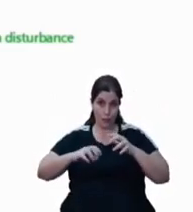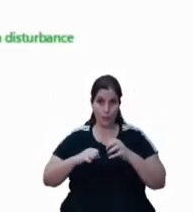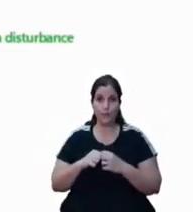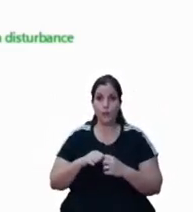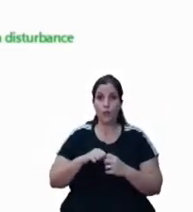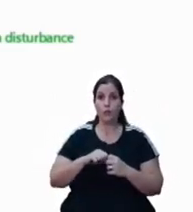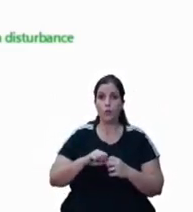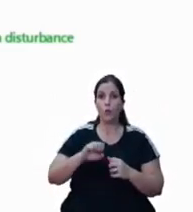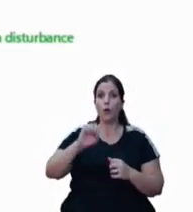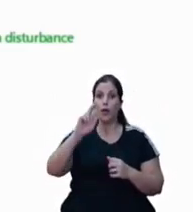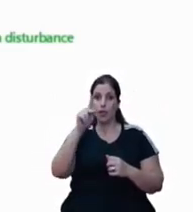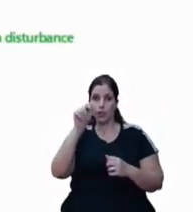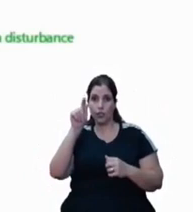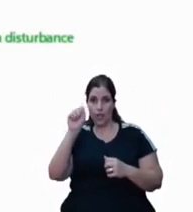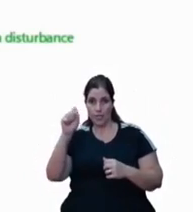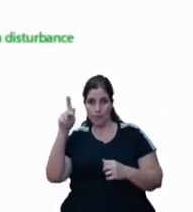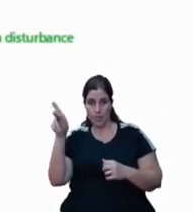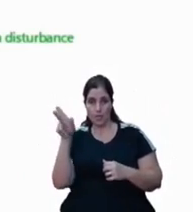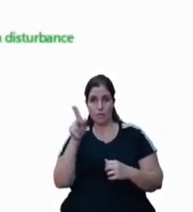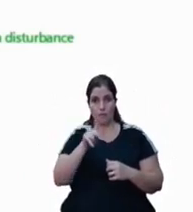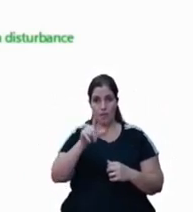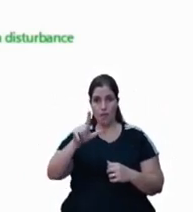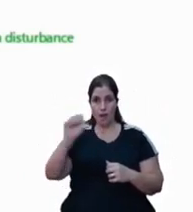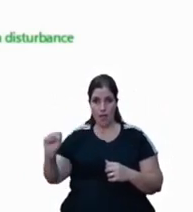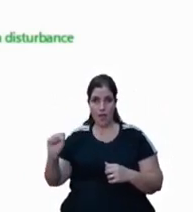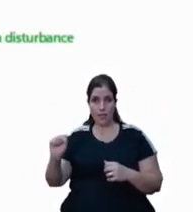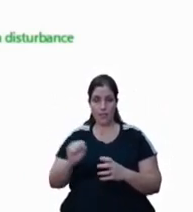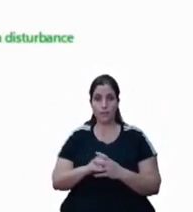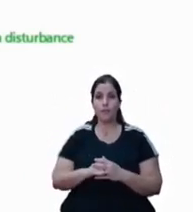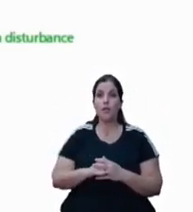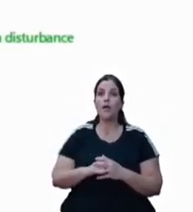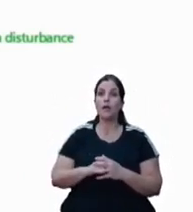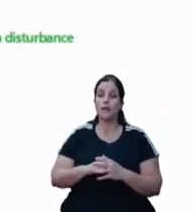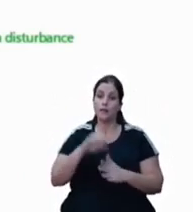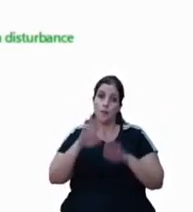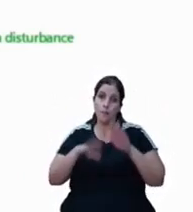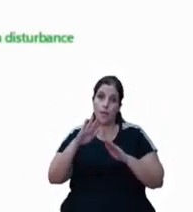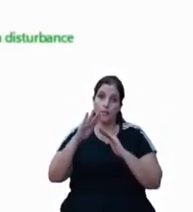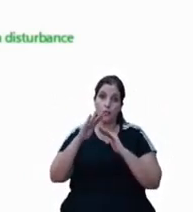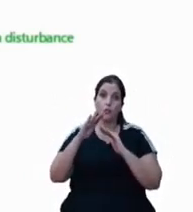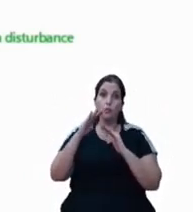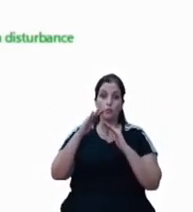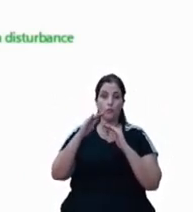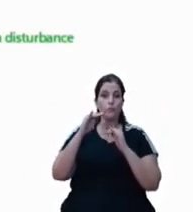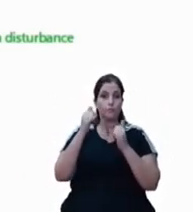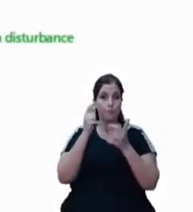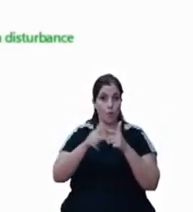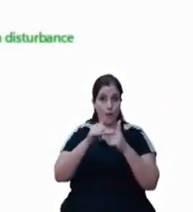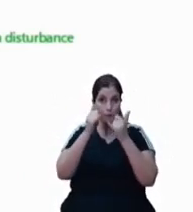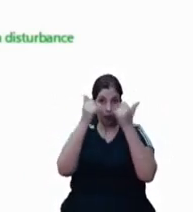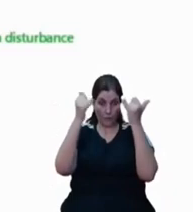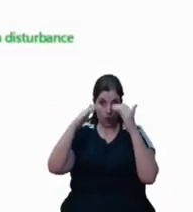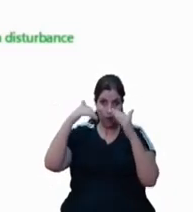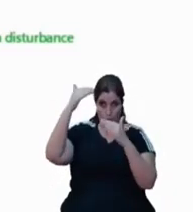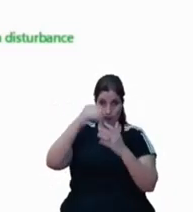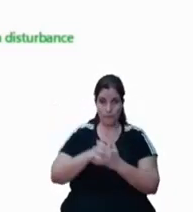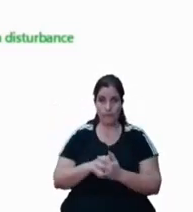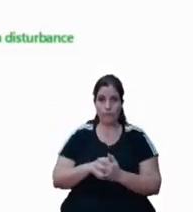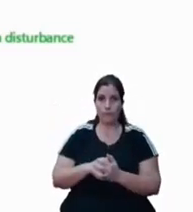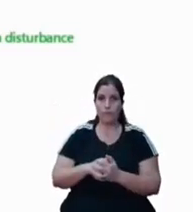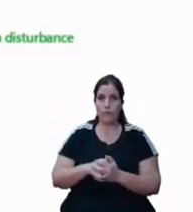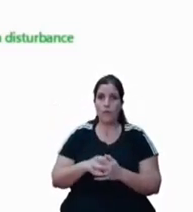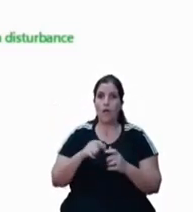e PLS é devido a distúrbios dos neurônios motores superiores. Isso causa espasticidade,